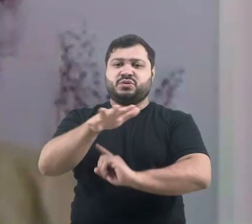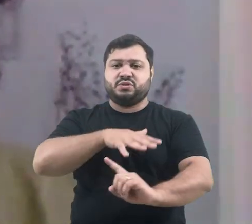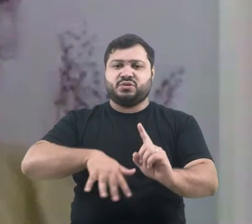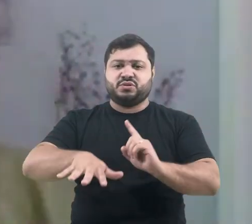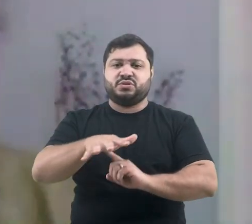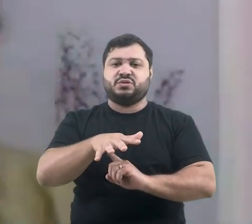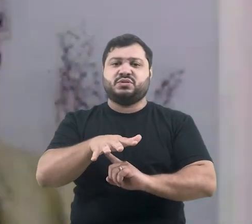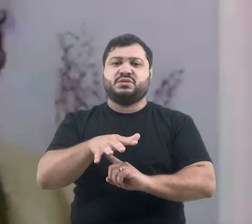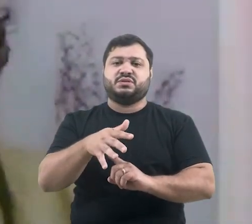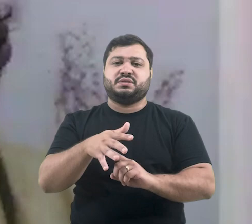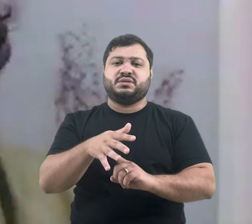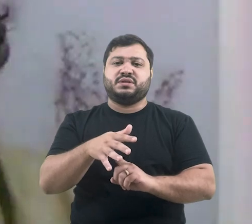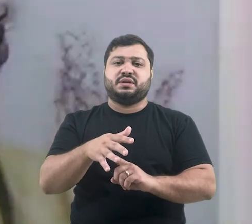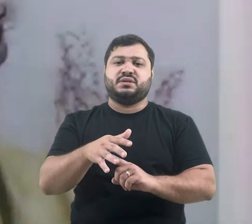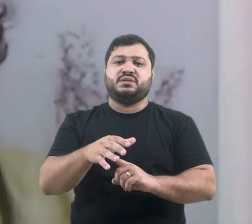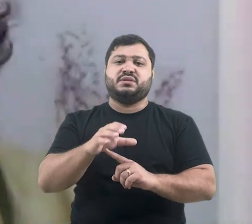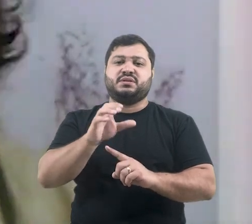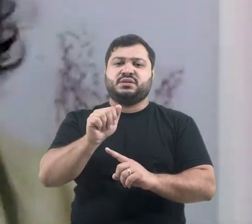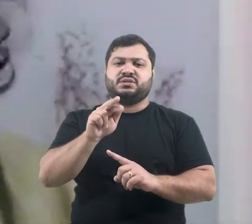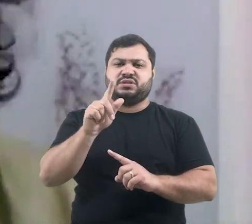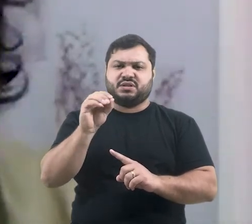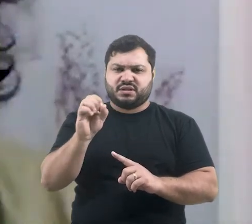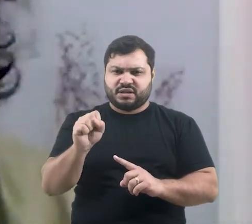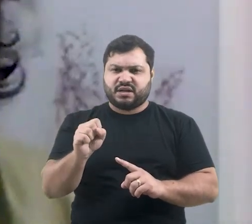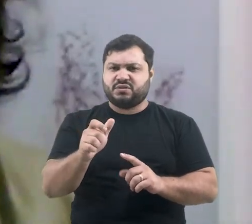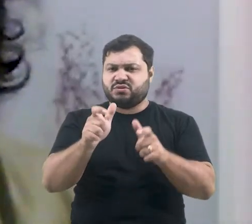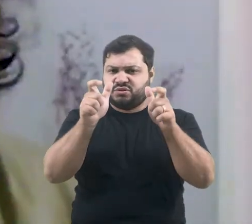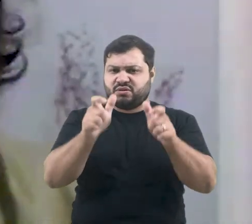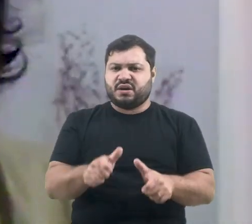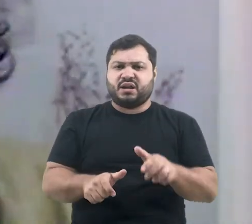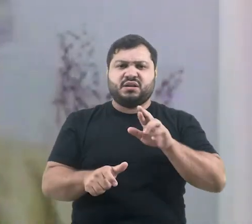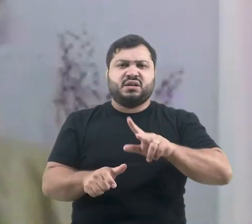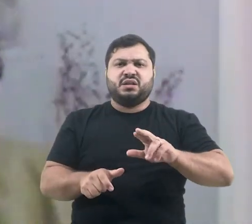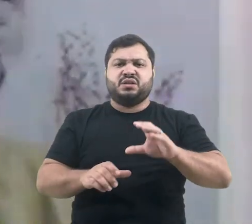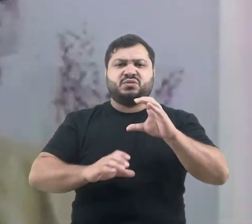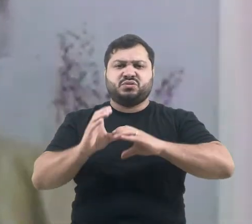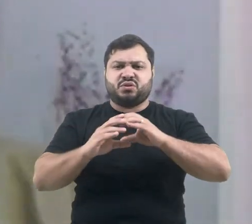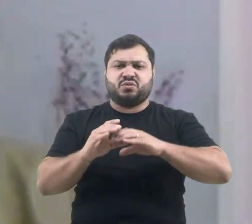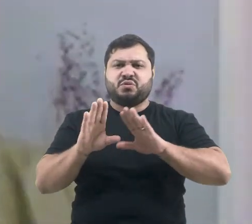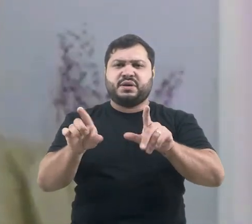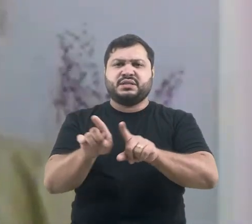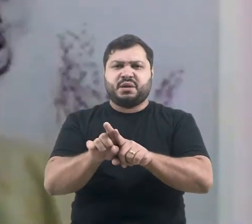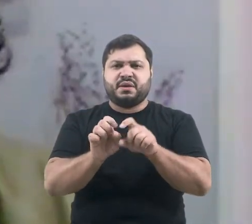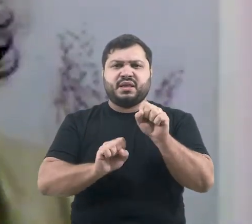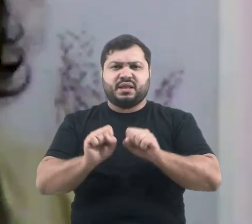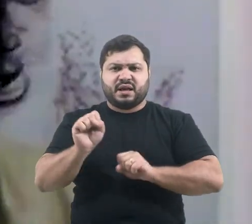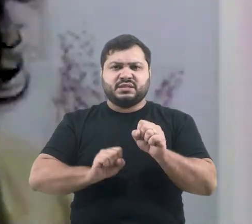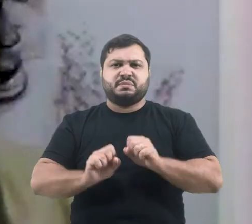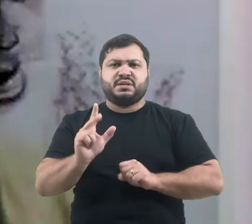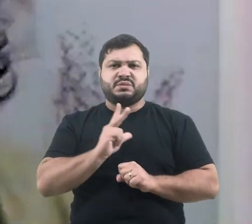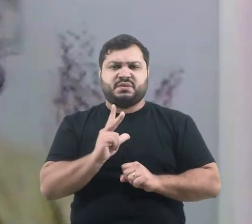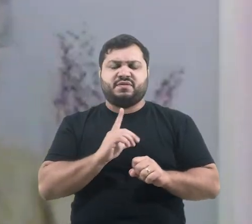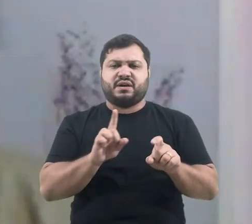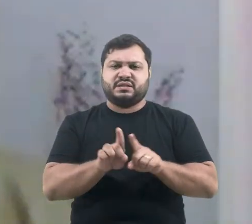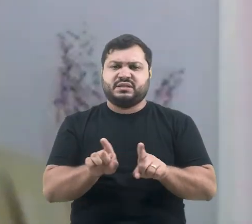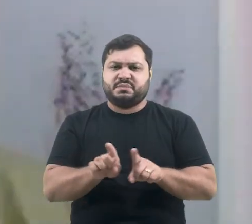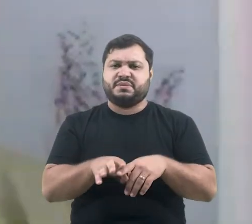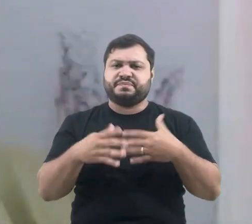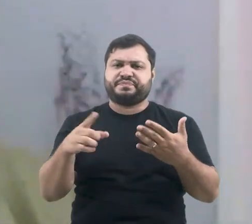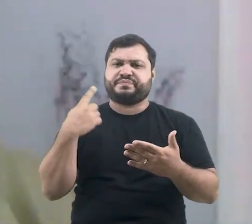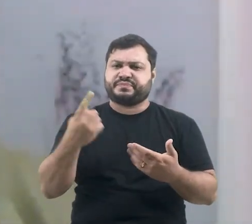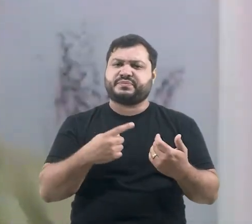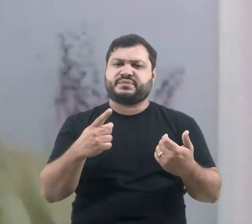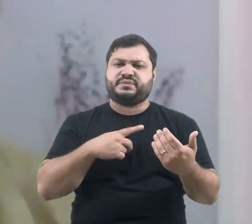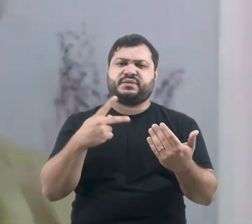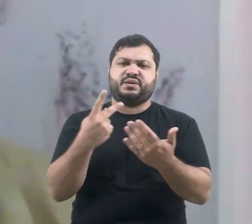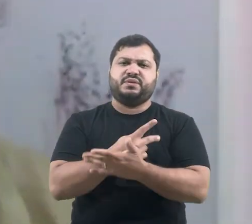posições sociais, de cargos, né, de lugares, e não só no concurso público, mas nas empresas privadas também.